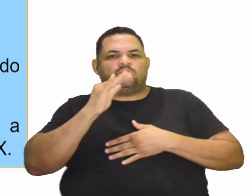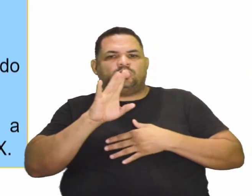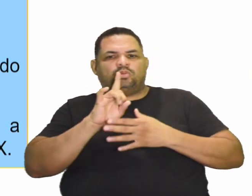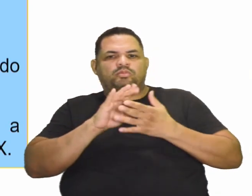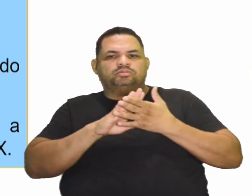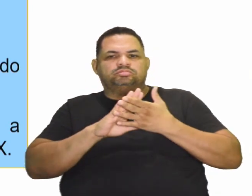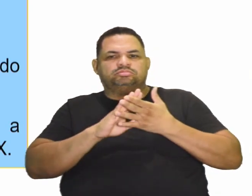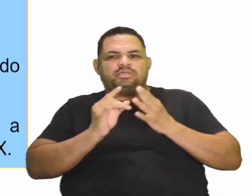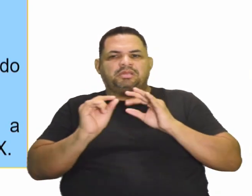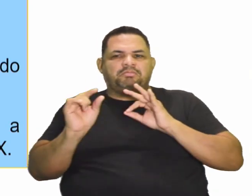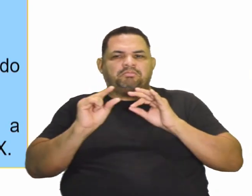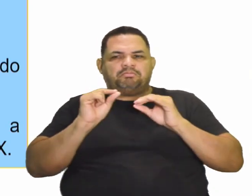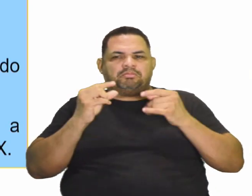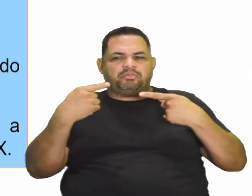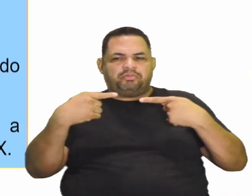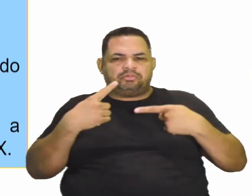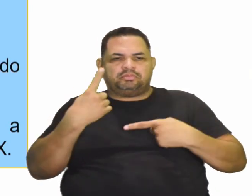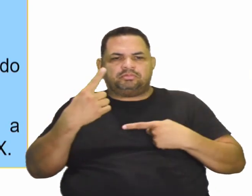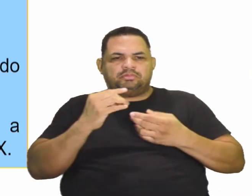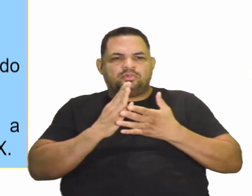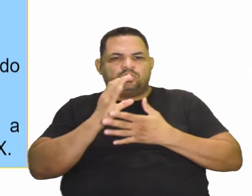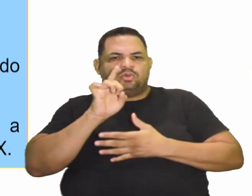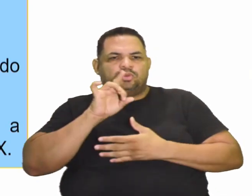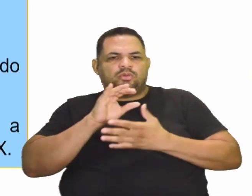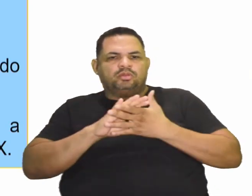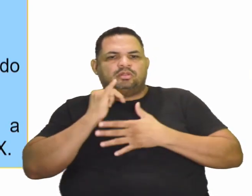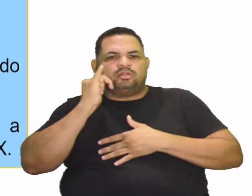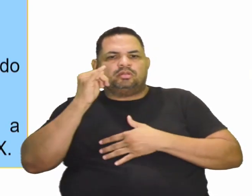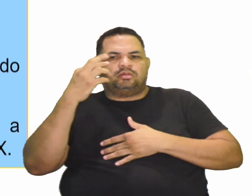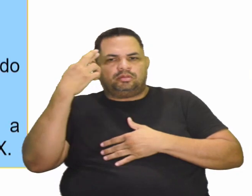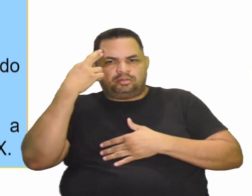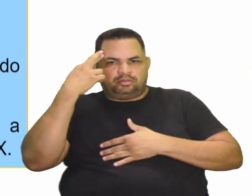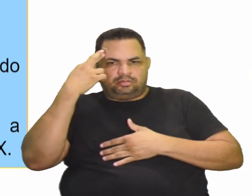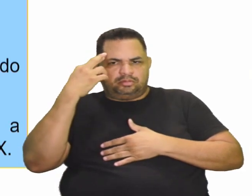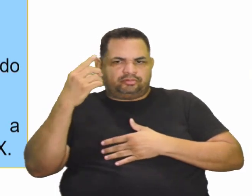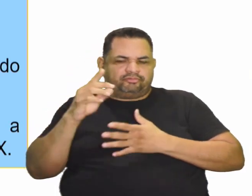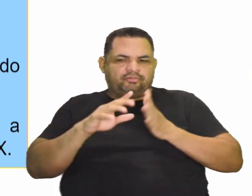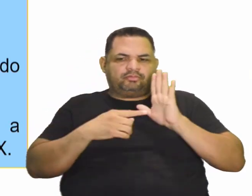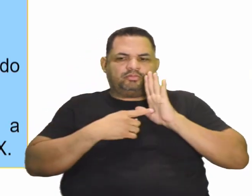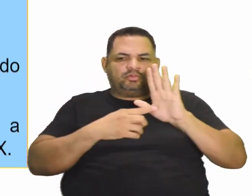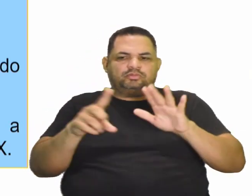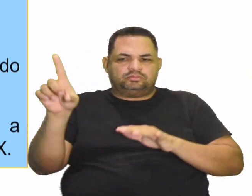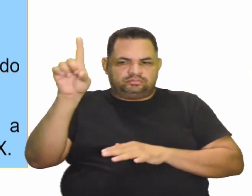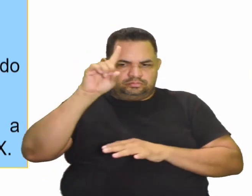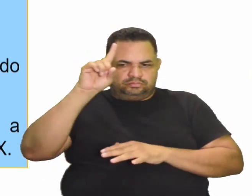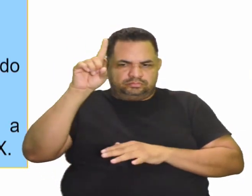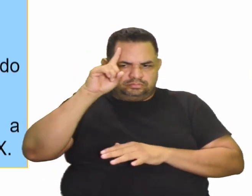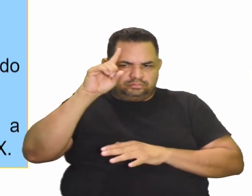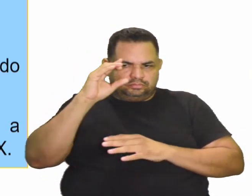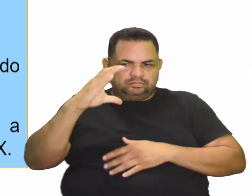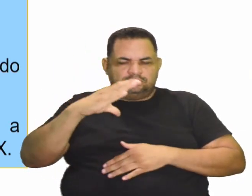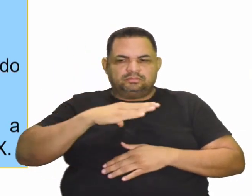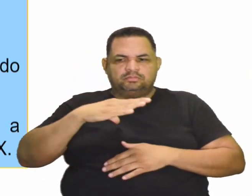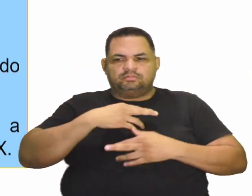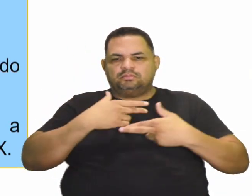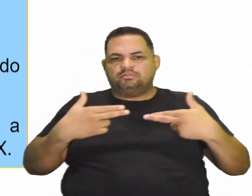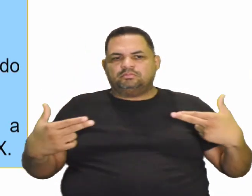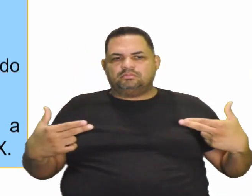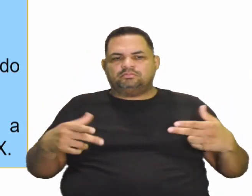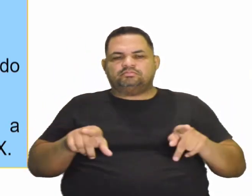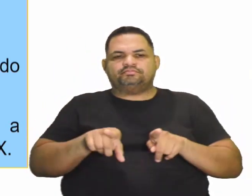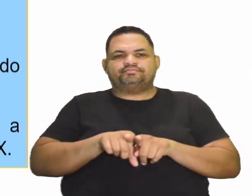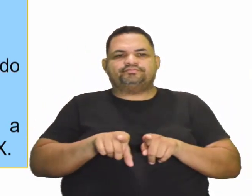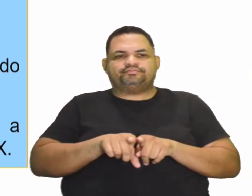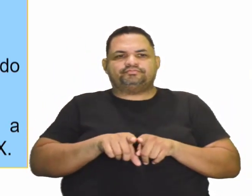conflitos únicos. A crônica, narrativos reflexivos, que trata de temas cotidianos das cidades, da vida. Então,